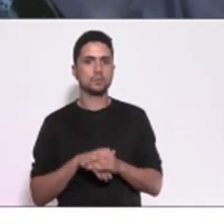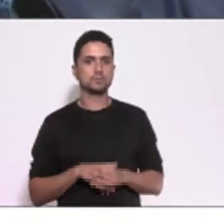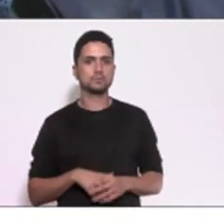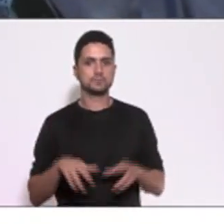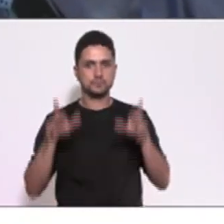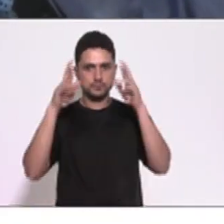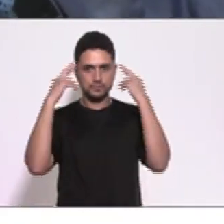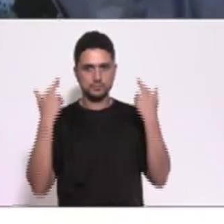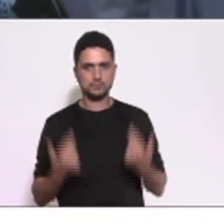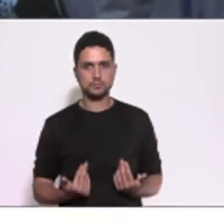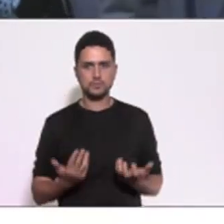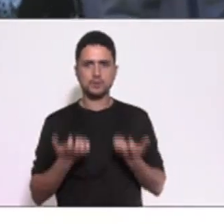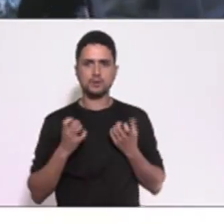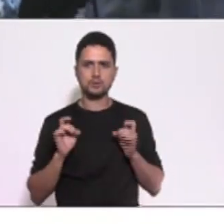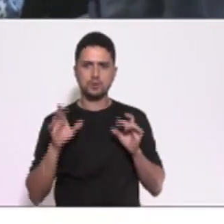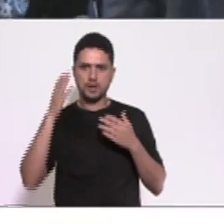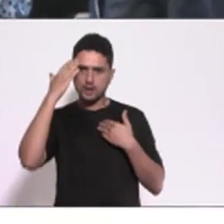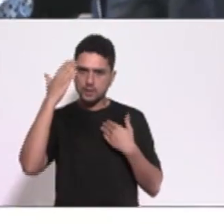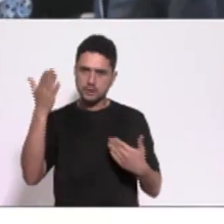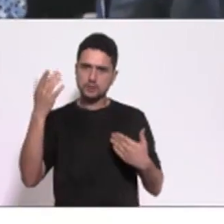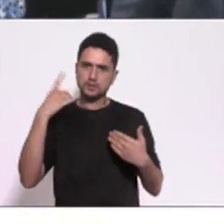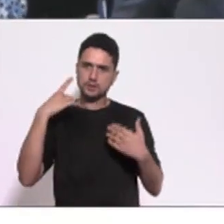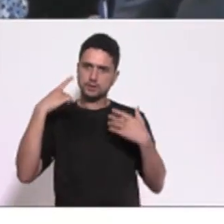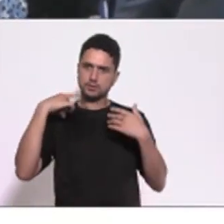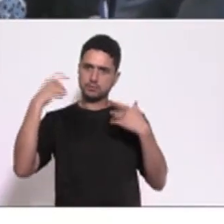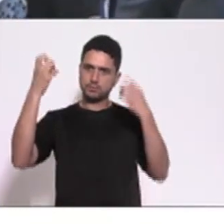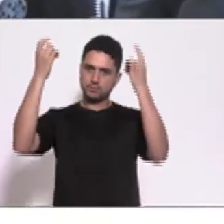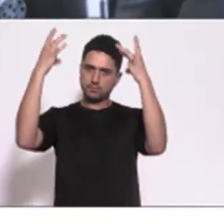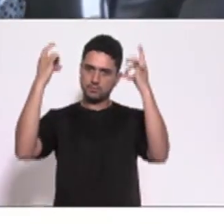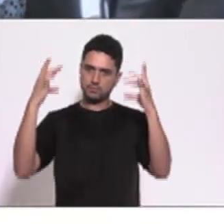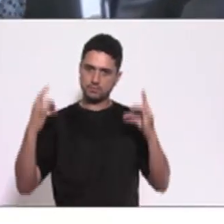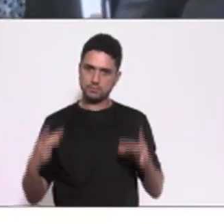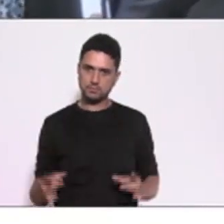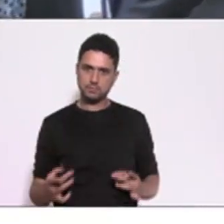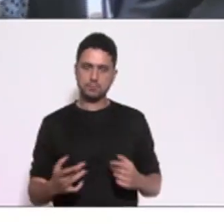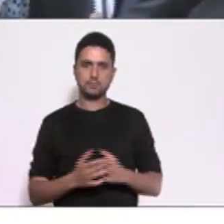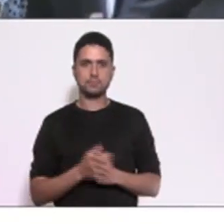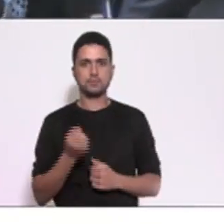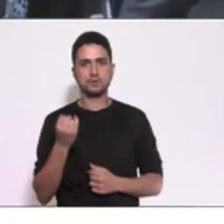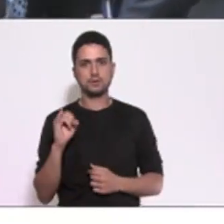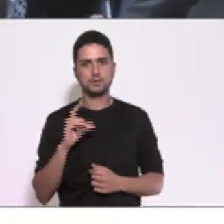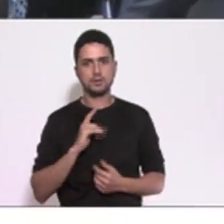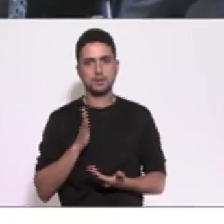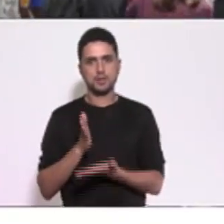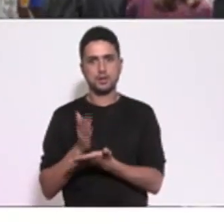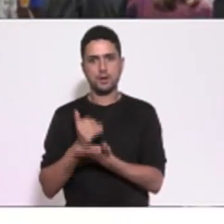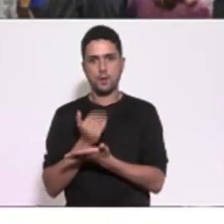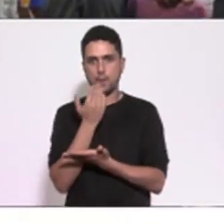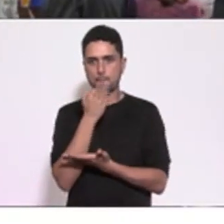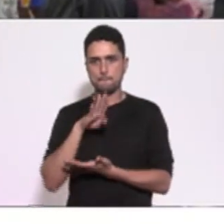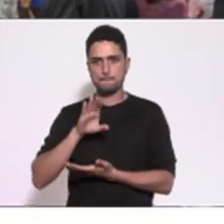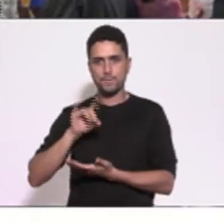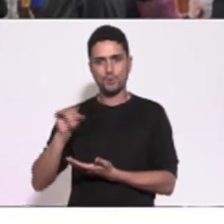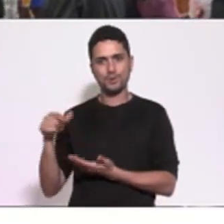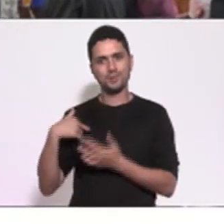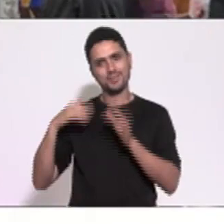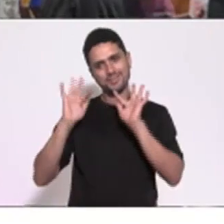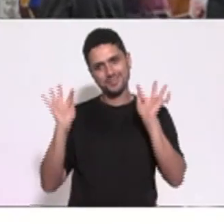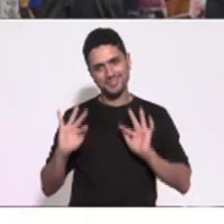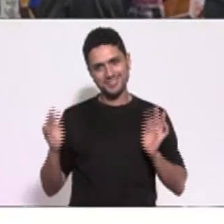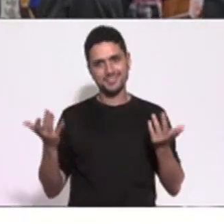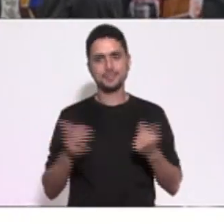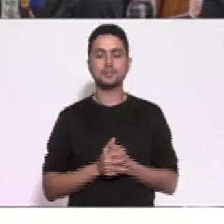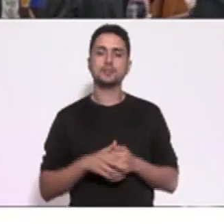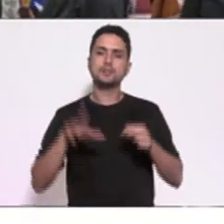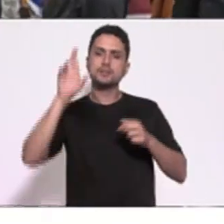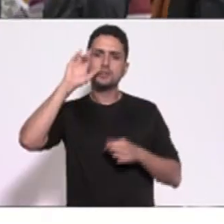Só para agradecer o prestígio, e se ele for de coco, eu vou ficar mais feliz ainda. Senhor presidente, é